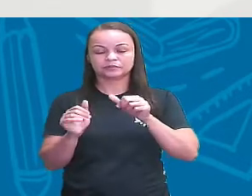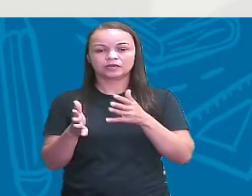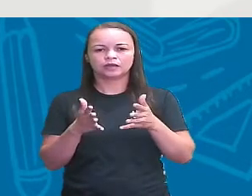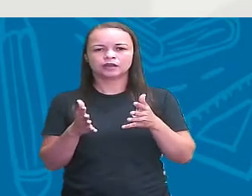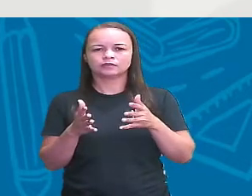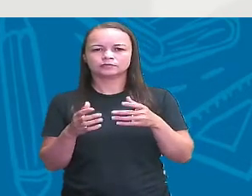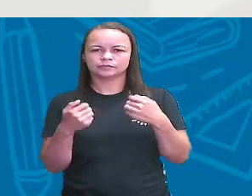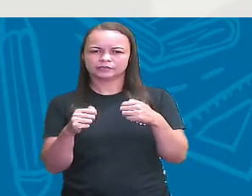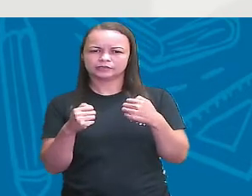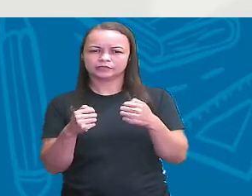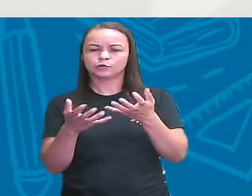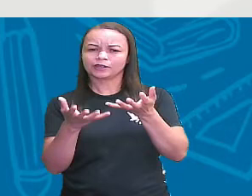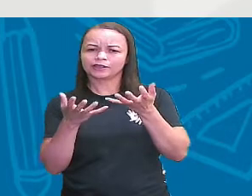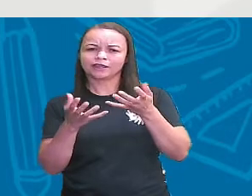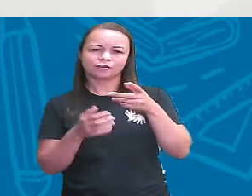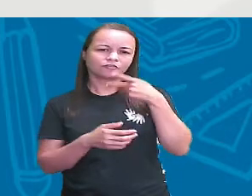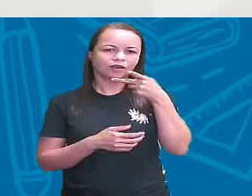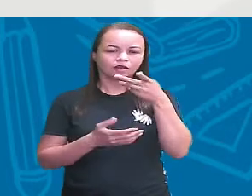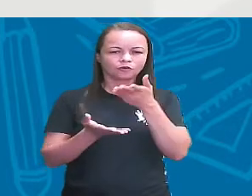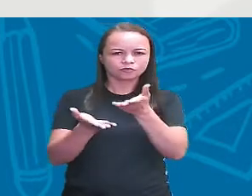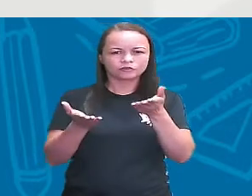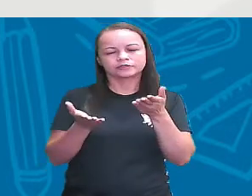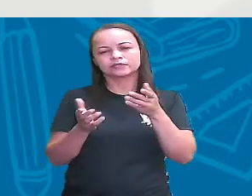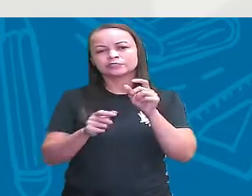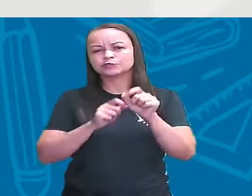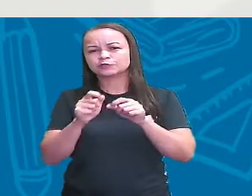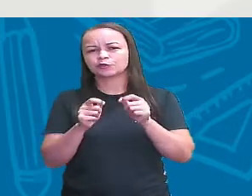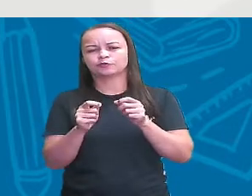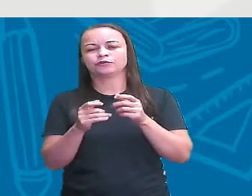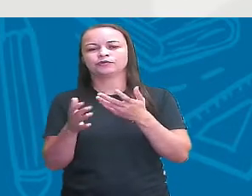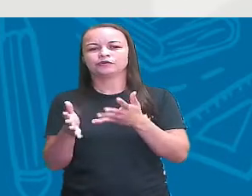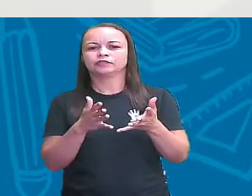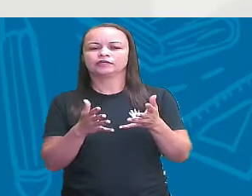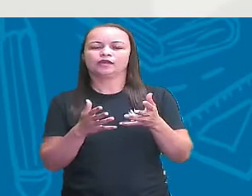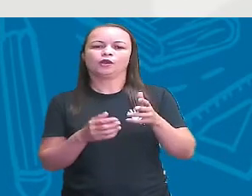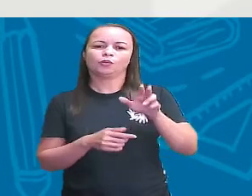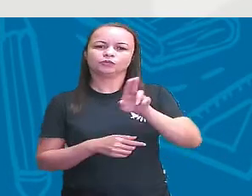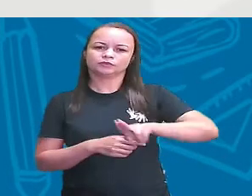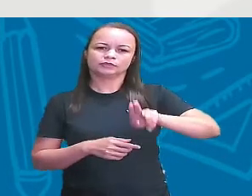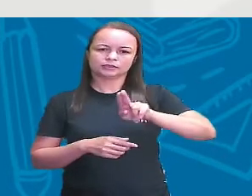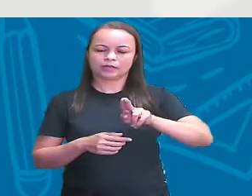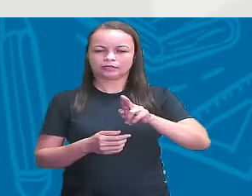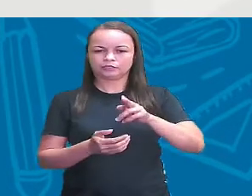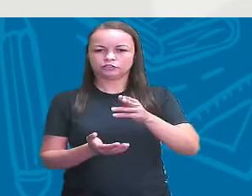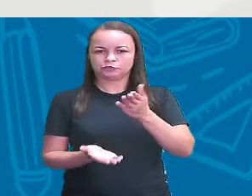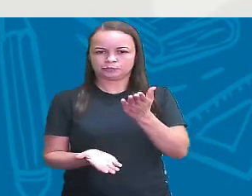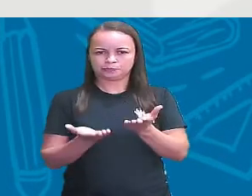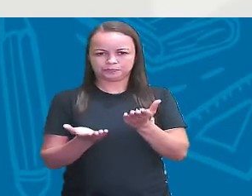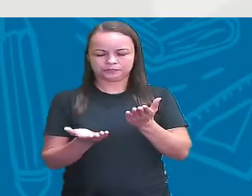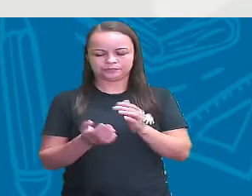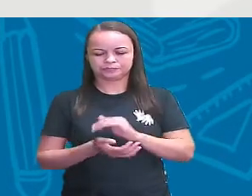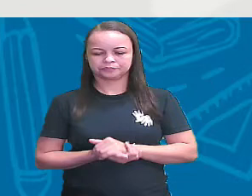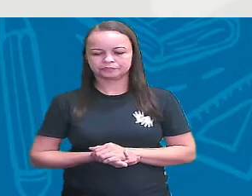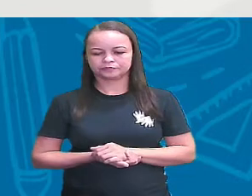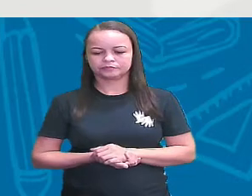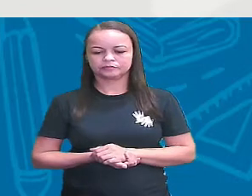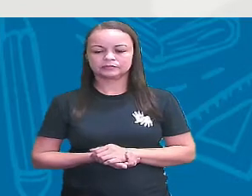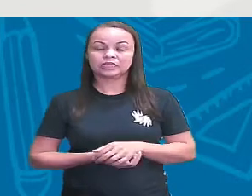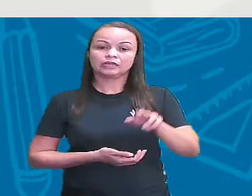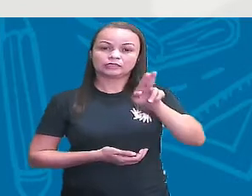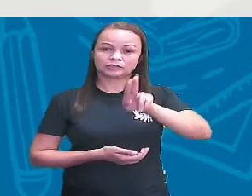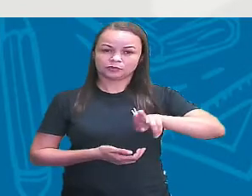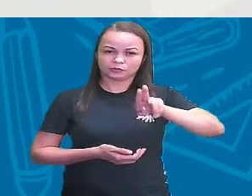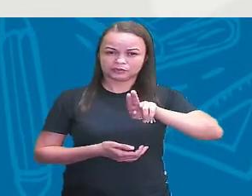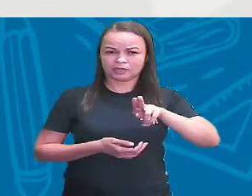quero falar aqui com vocês a respeito de o que são unidades de medidas. Olha, unidades de